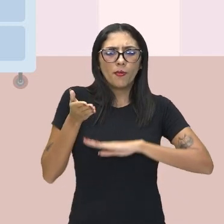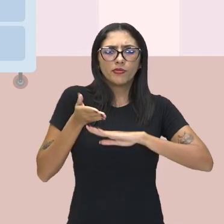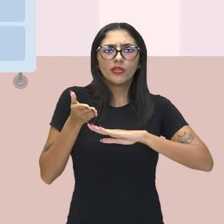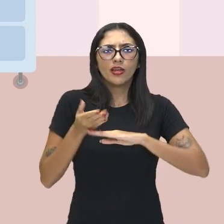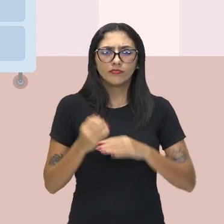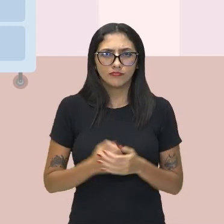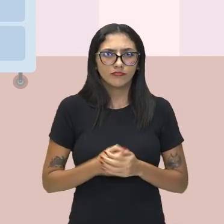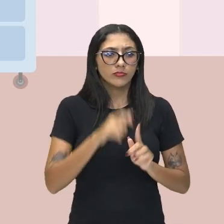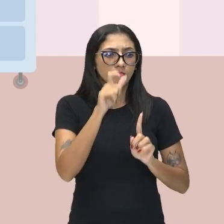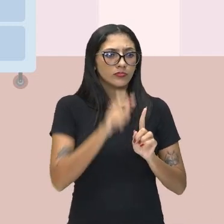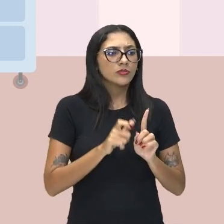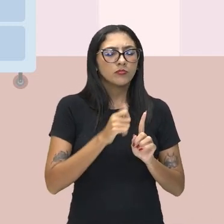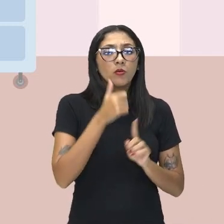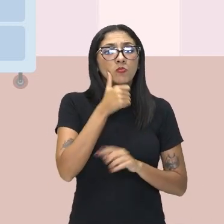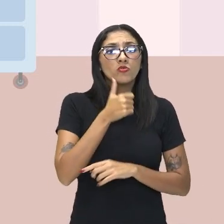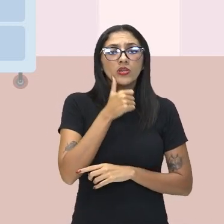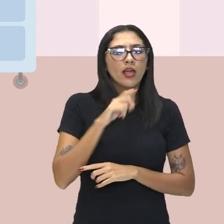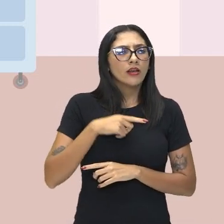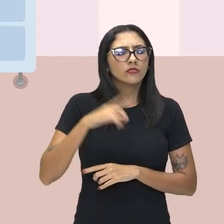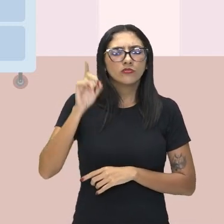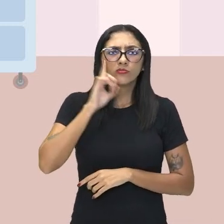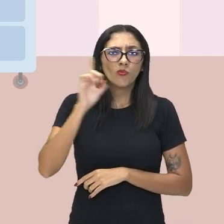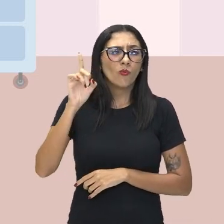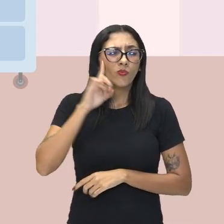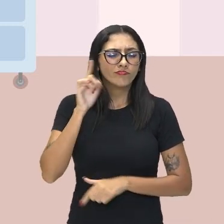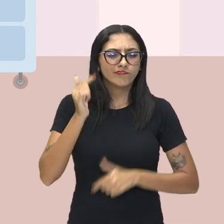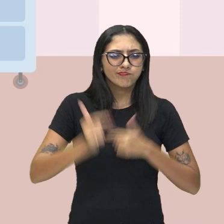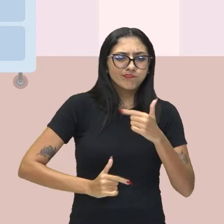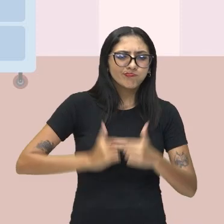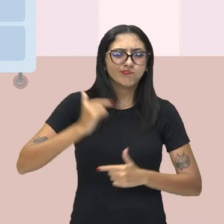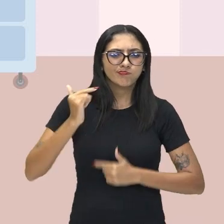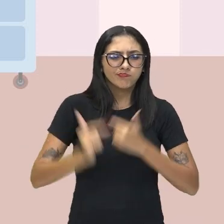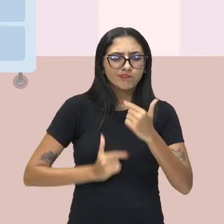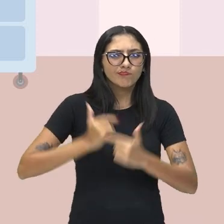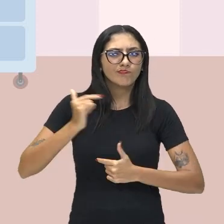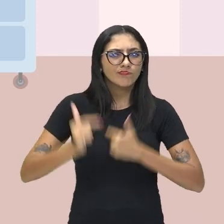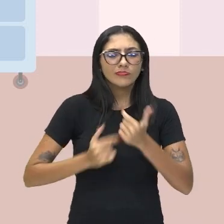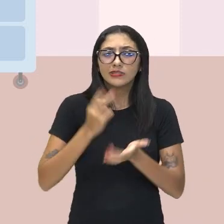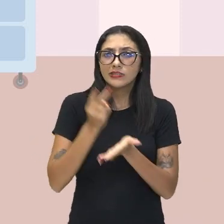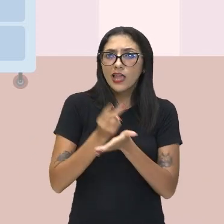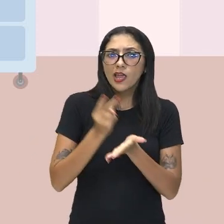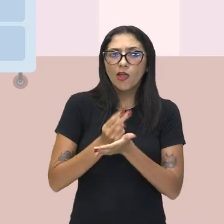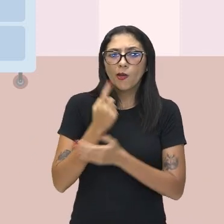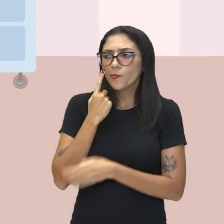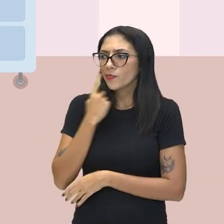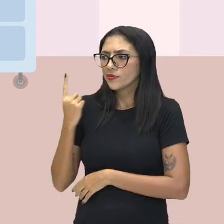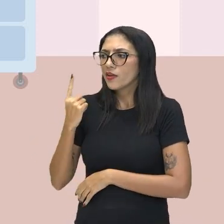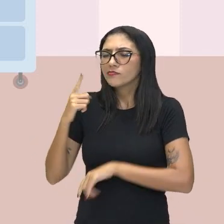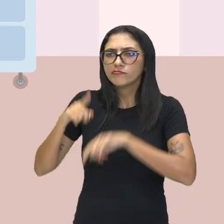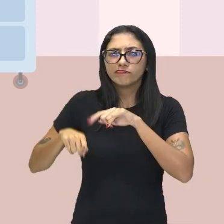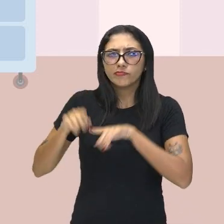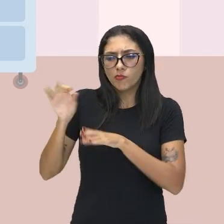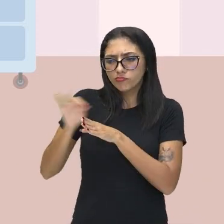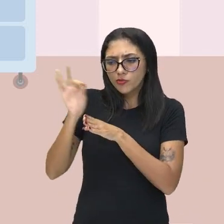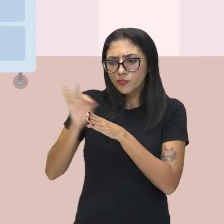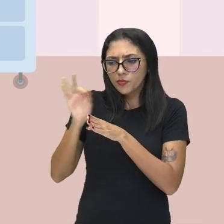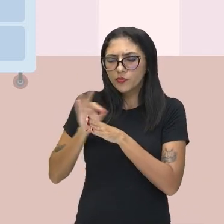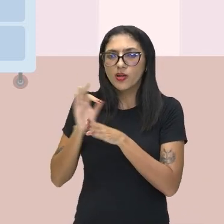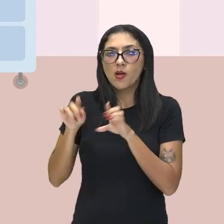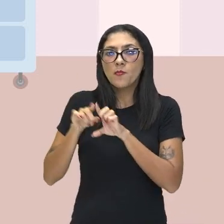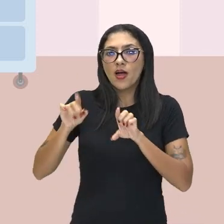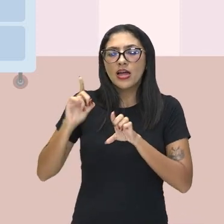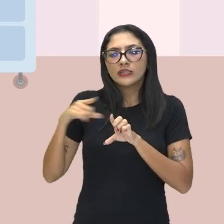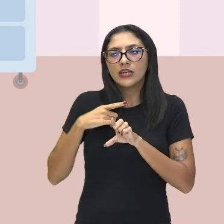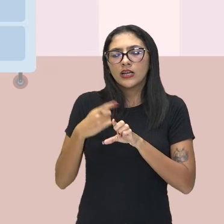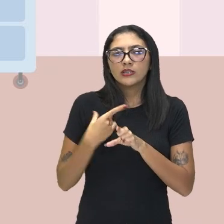uma moça que passava os dias trabalhando intensamente no tear, mas se encontrava em harmonia com